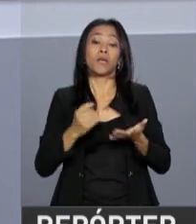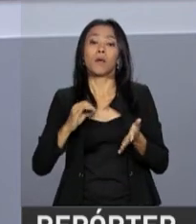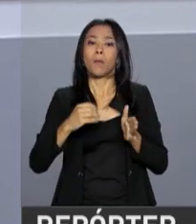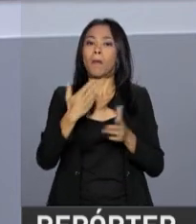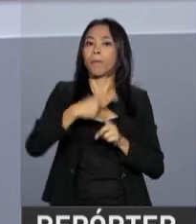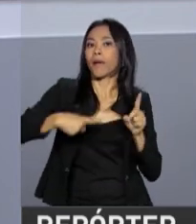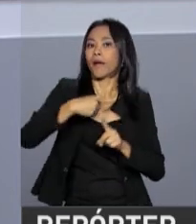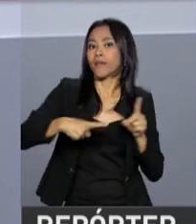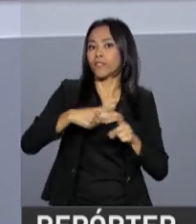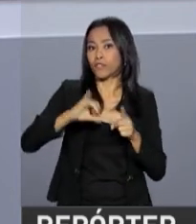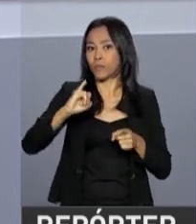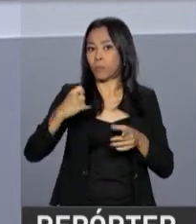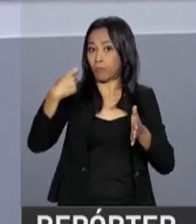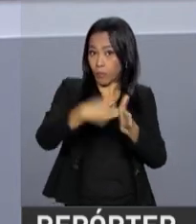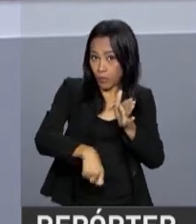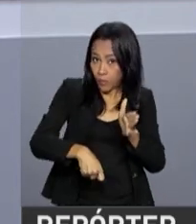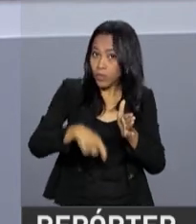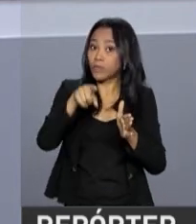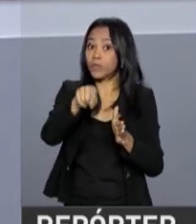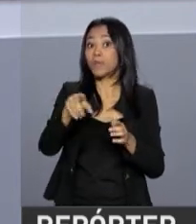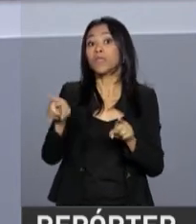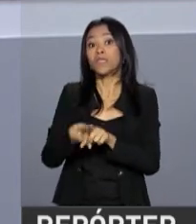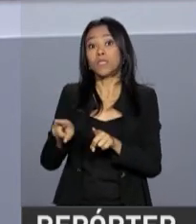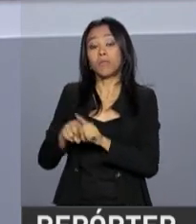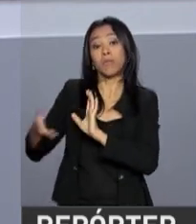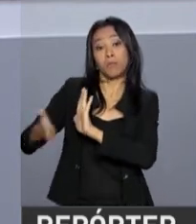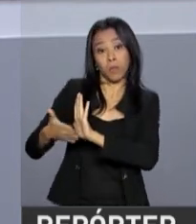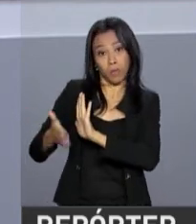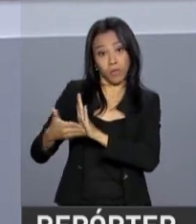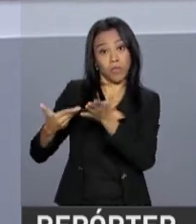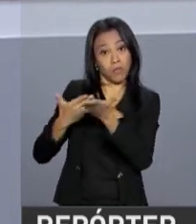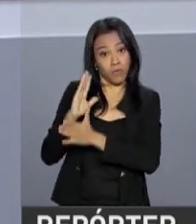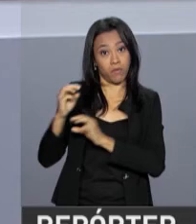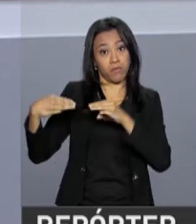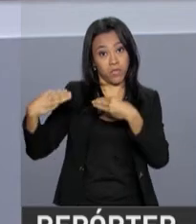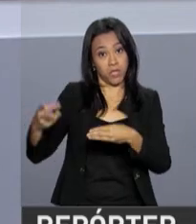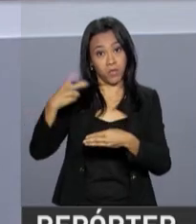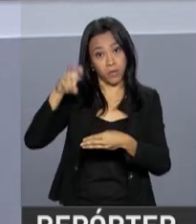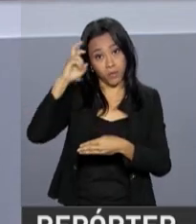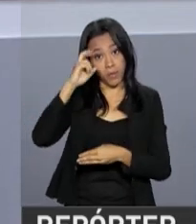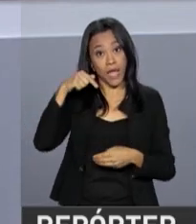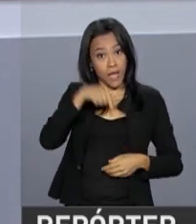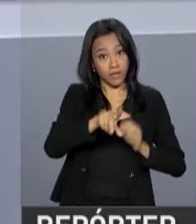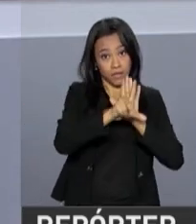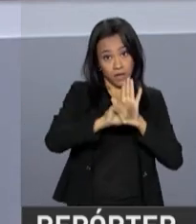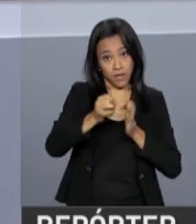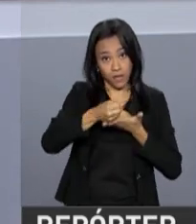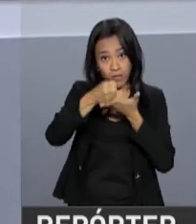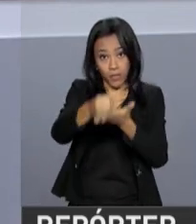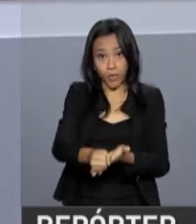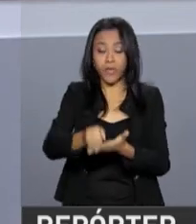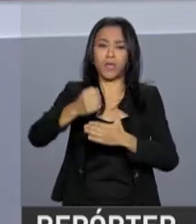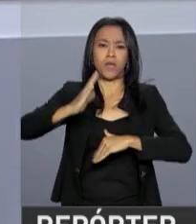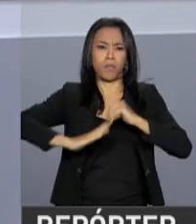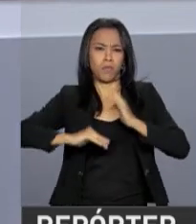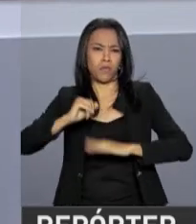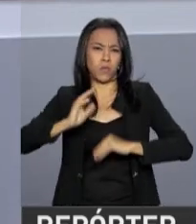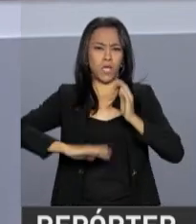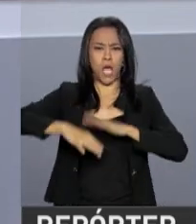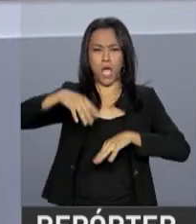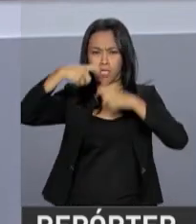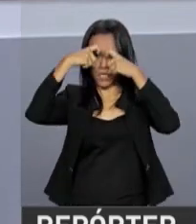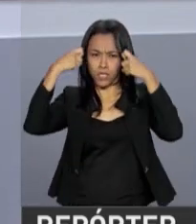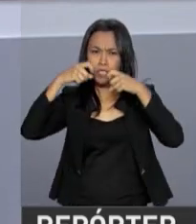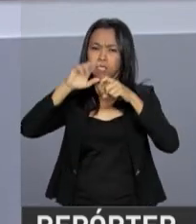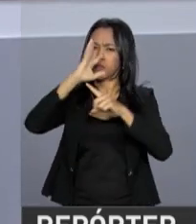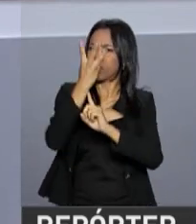em patrocínios a propostas aprovadas pelo ministério da cultura com o apoio da lei rouanet artistas de todo o país aliaram a